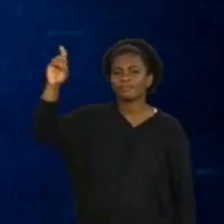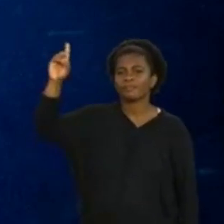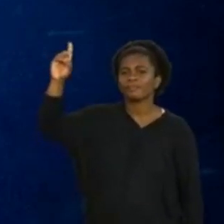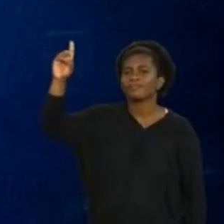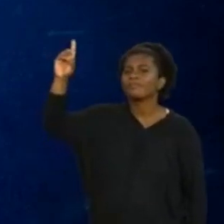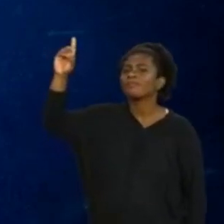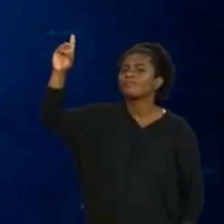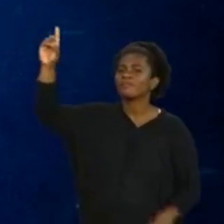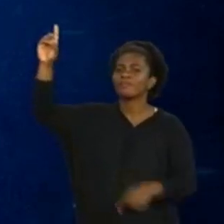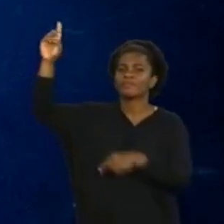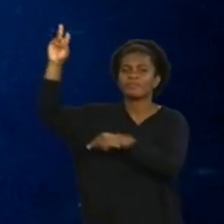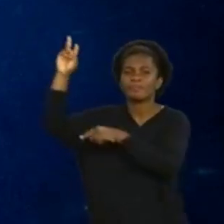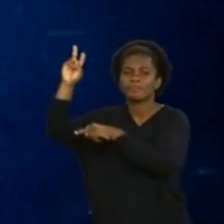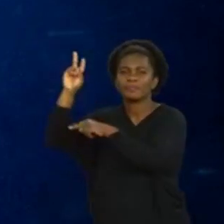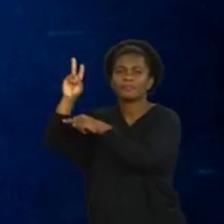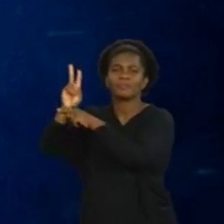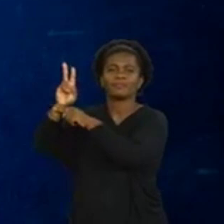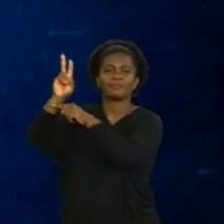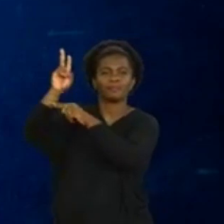Eu